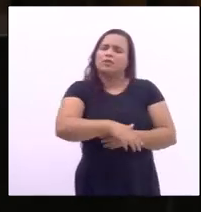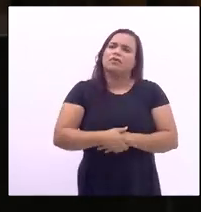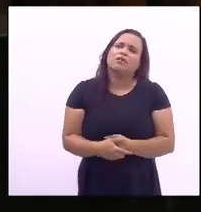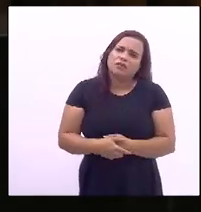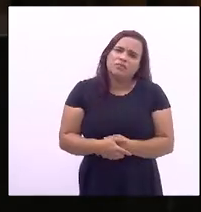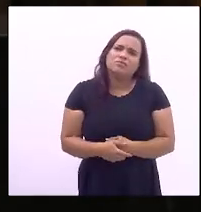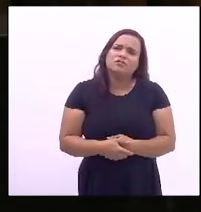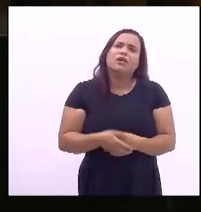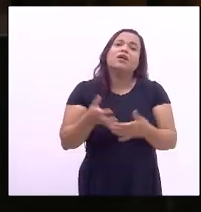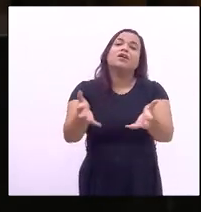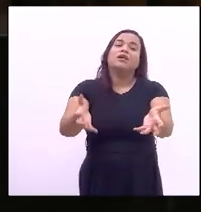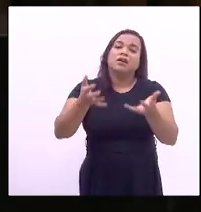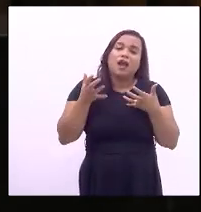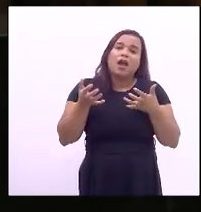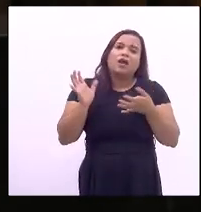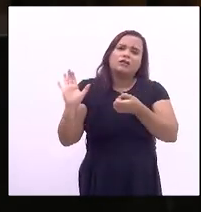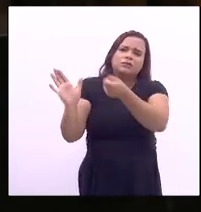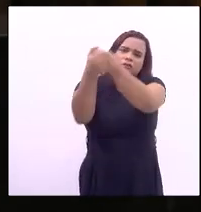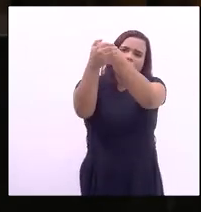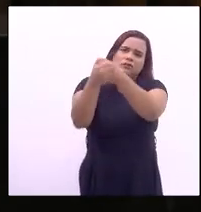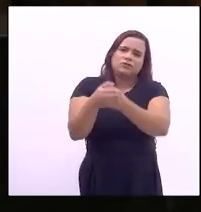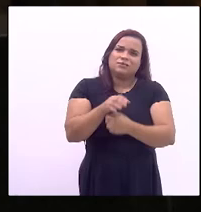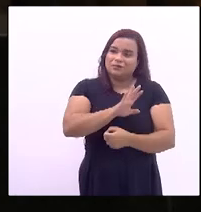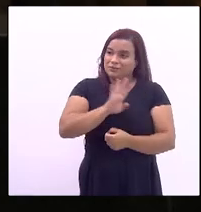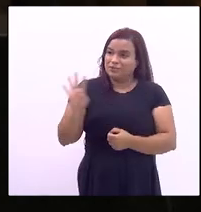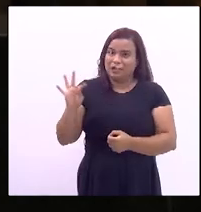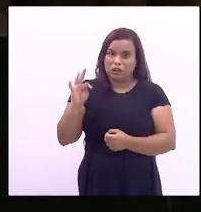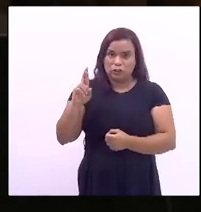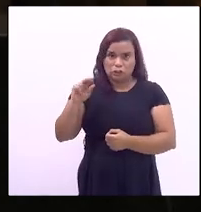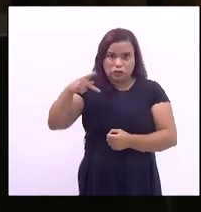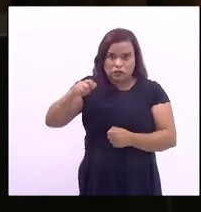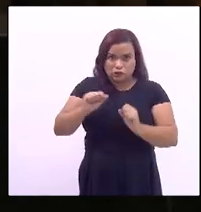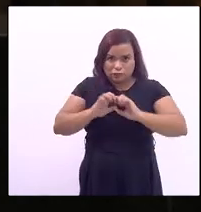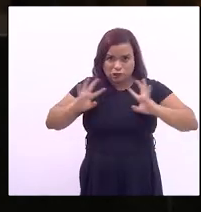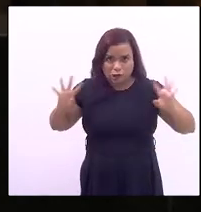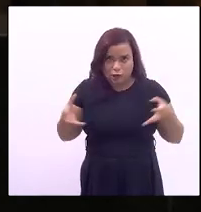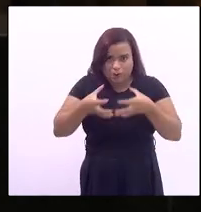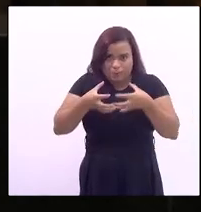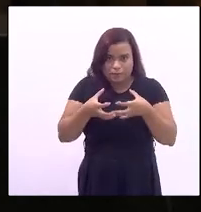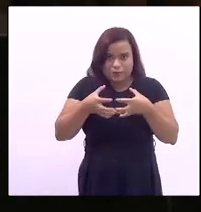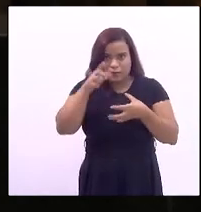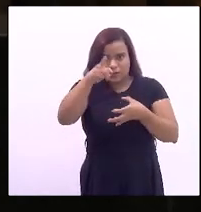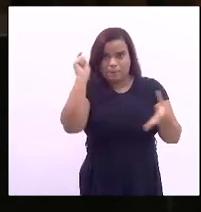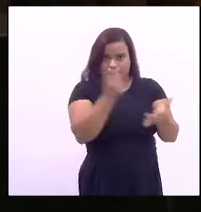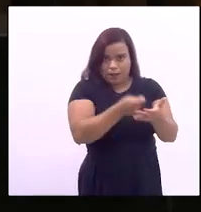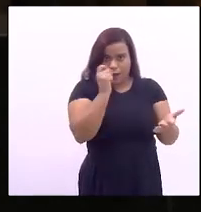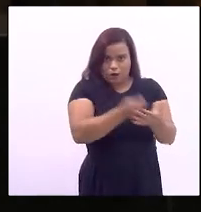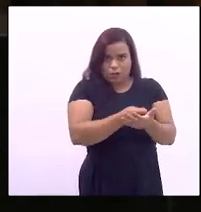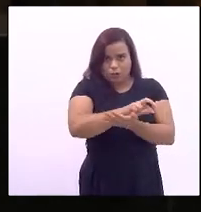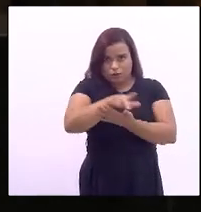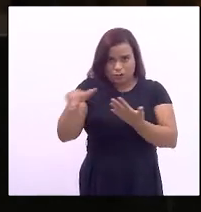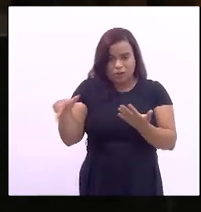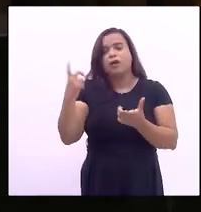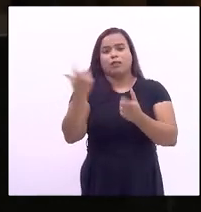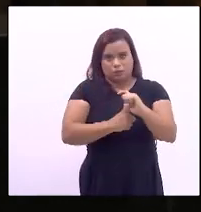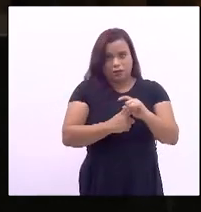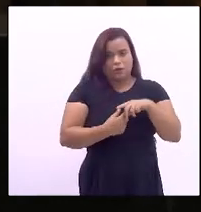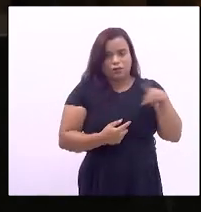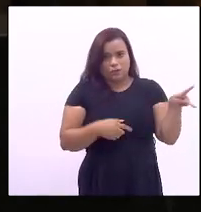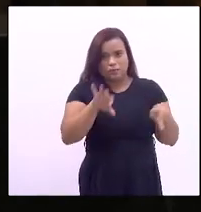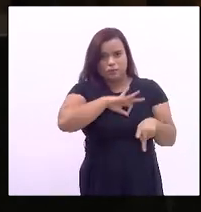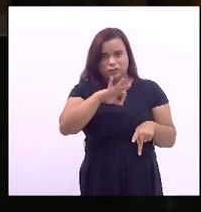fazer cortina de fumaça com a tropa já pagou as metas que o estado deve aos